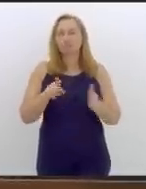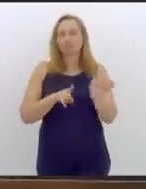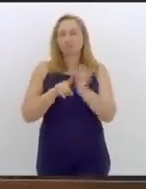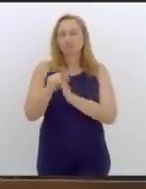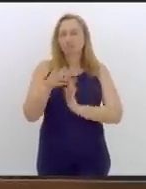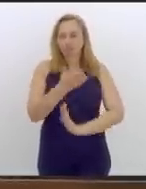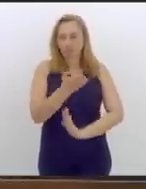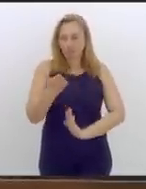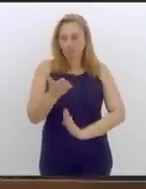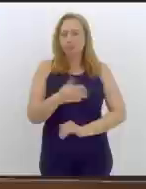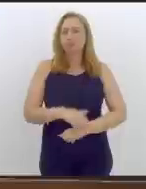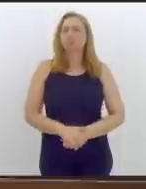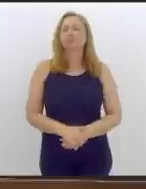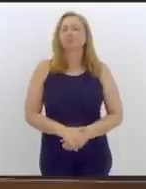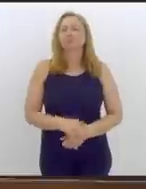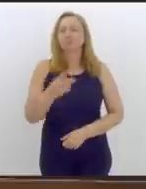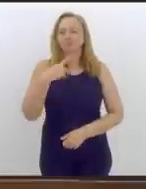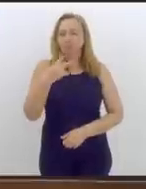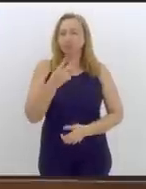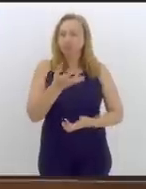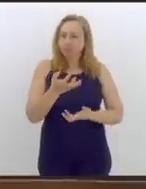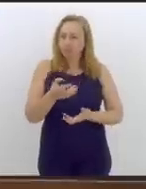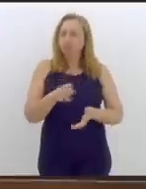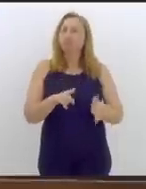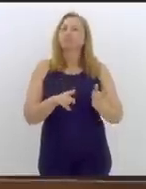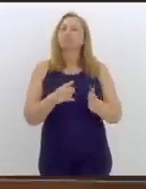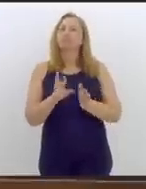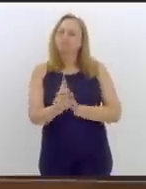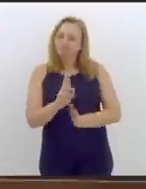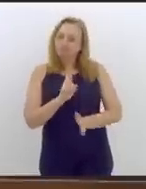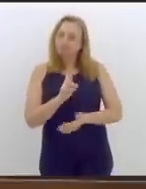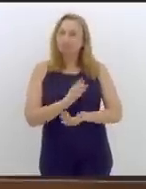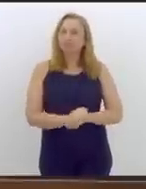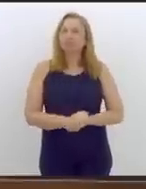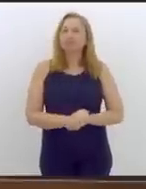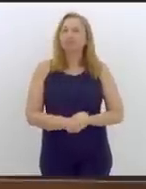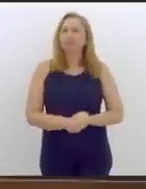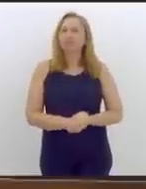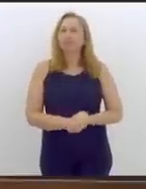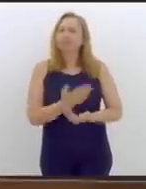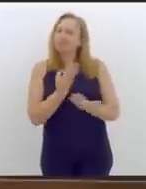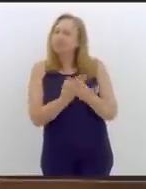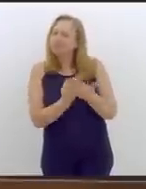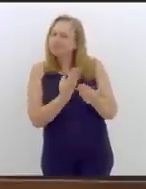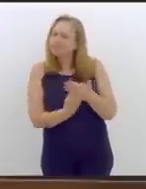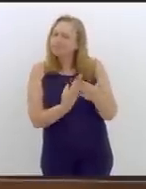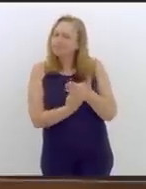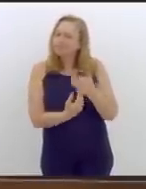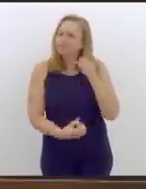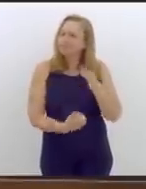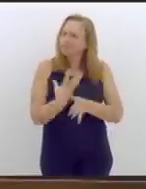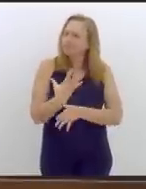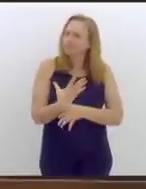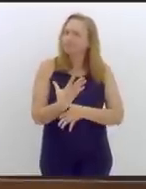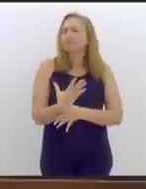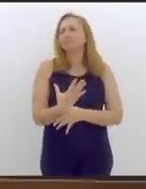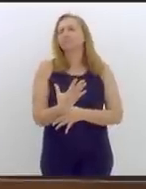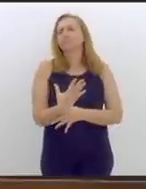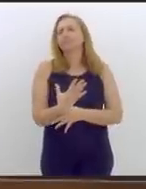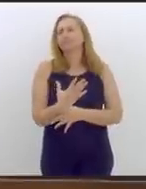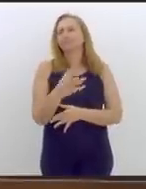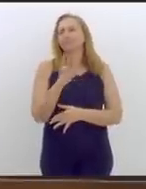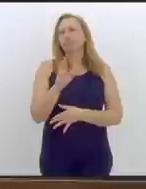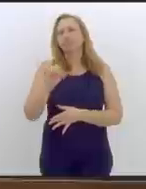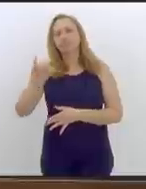ao Senhor eu falei aqui mas eu quero gostaria que só me respondesse foi feito um estudo em cima do